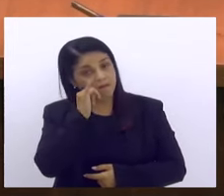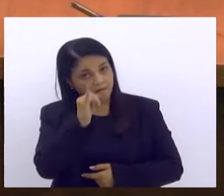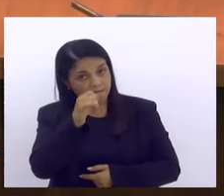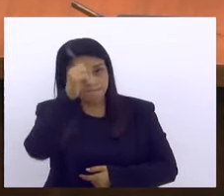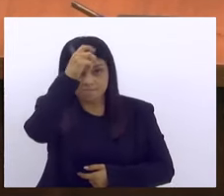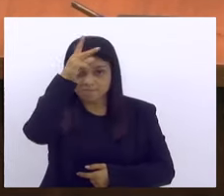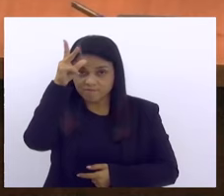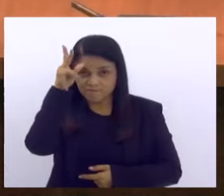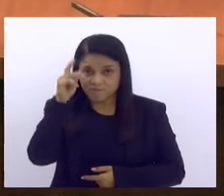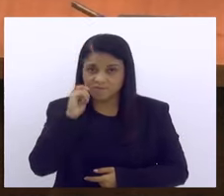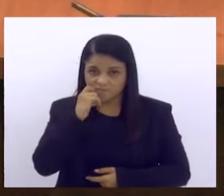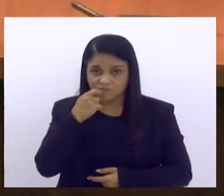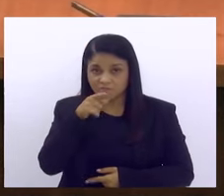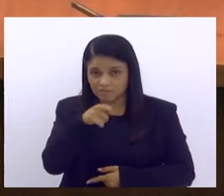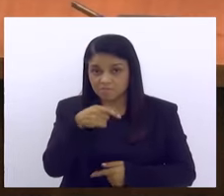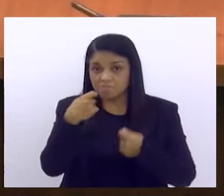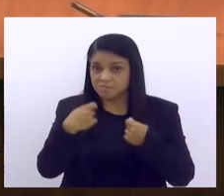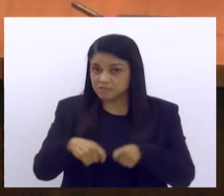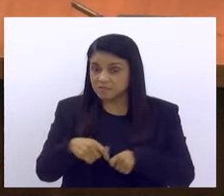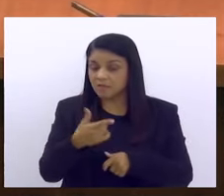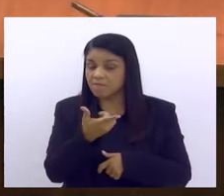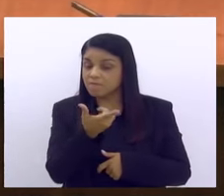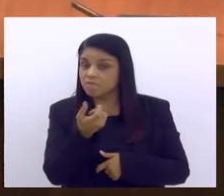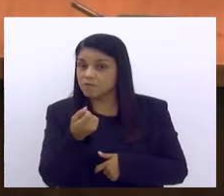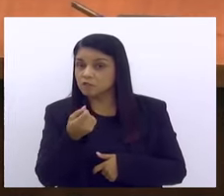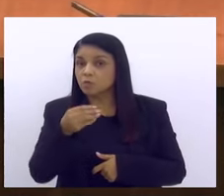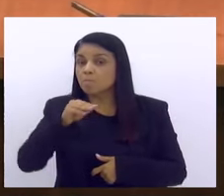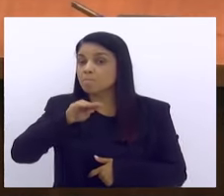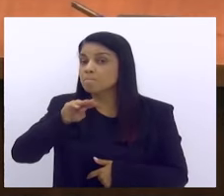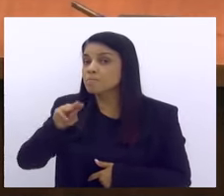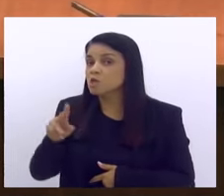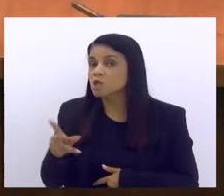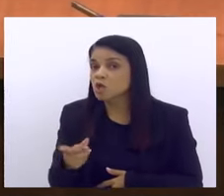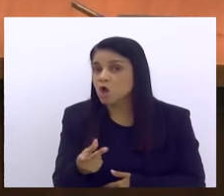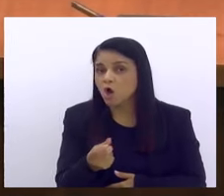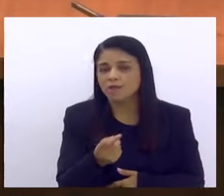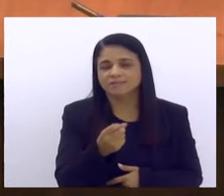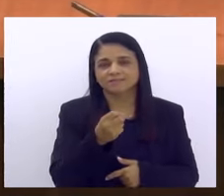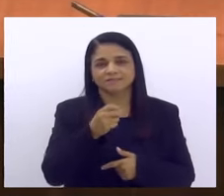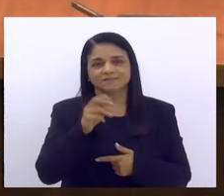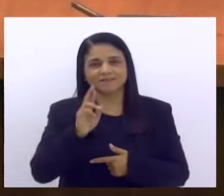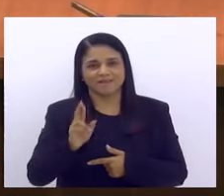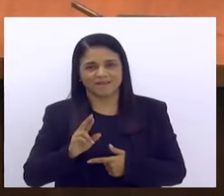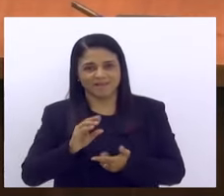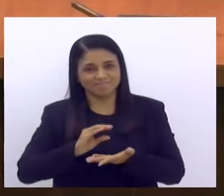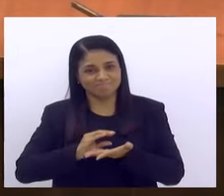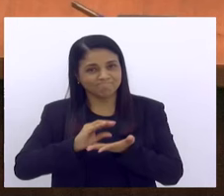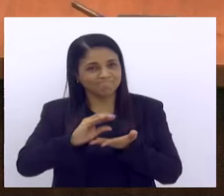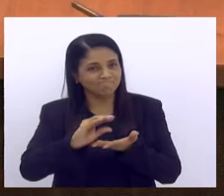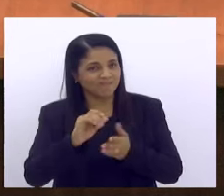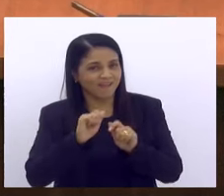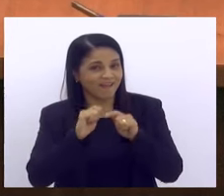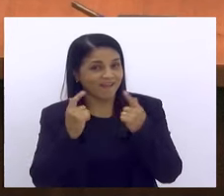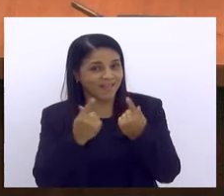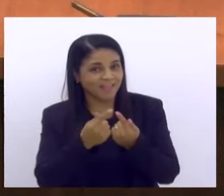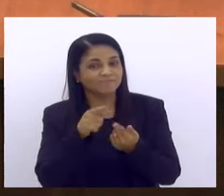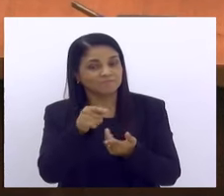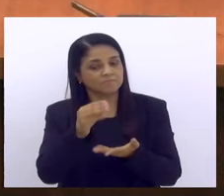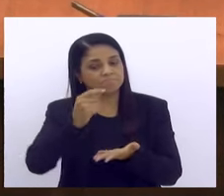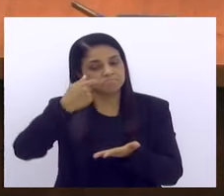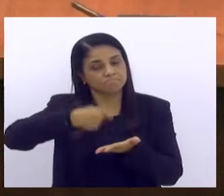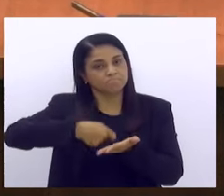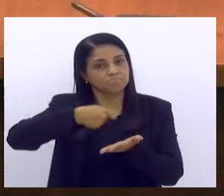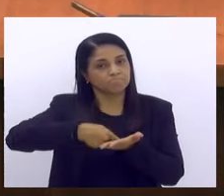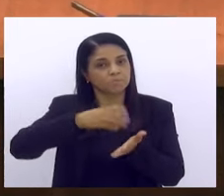que dar conta de 20 milhões de reais que a Alerj lhe deu. O senhor vai dar conta desse dinheiro,